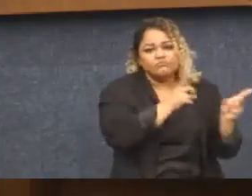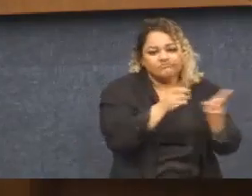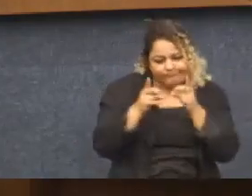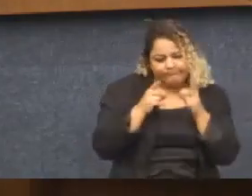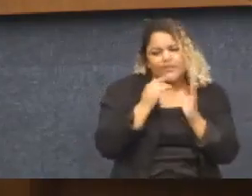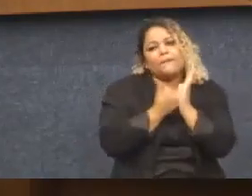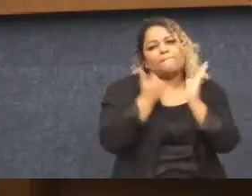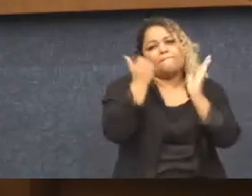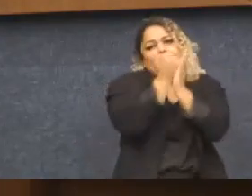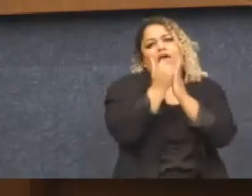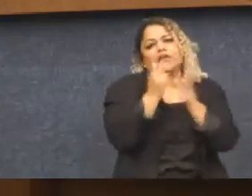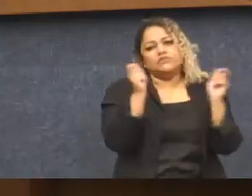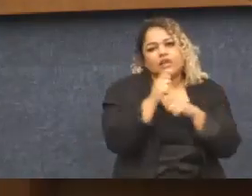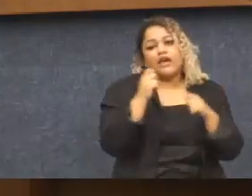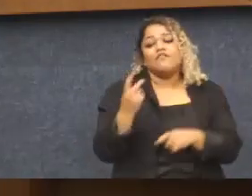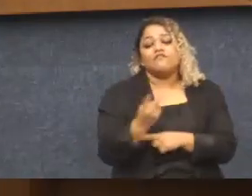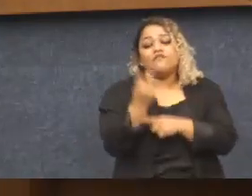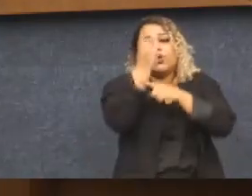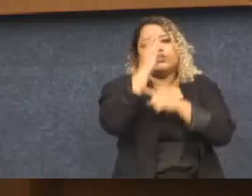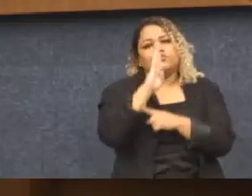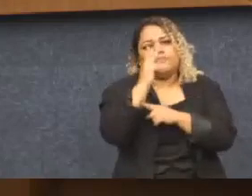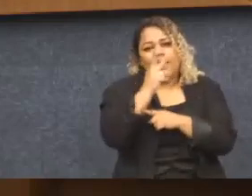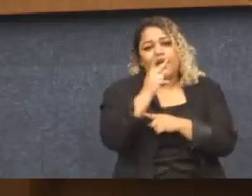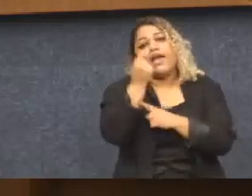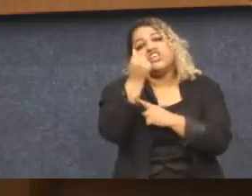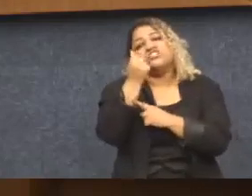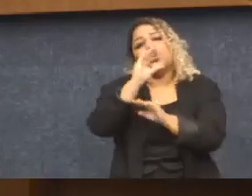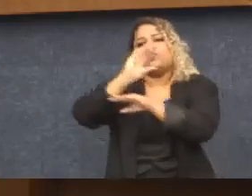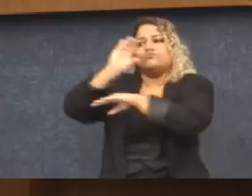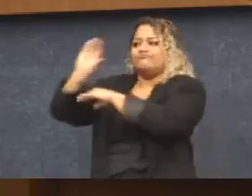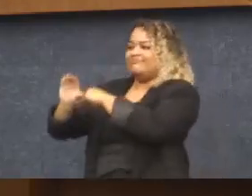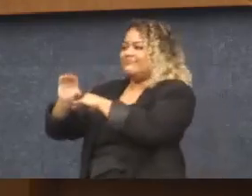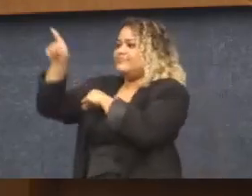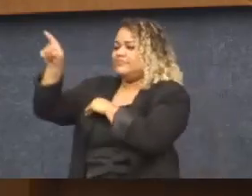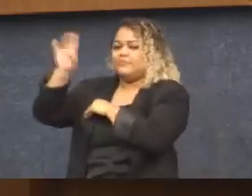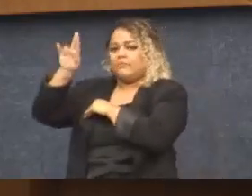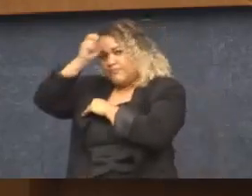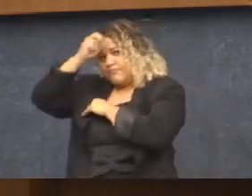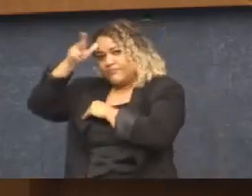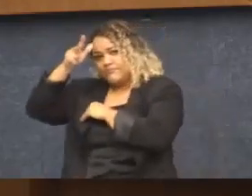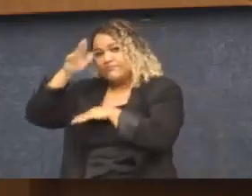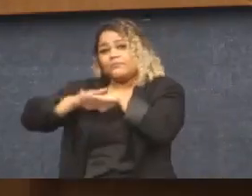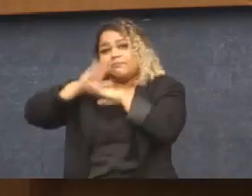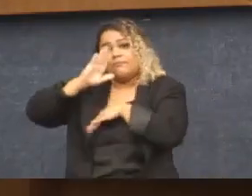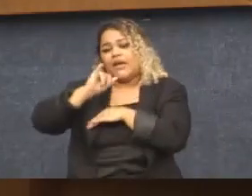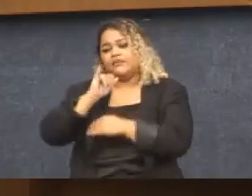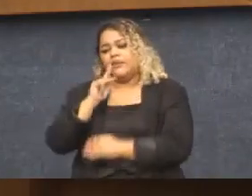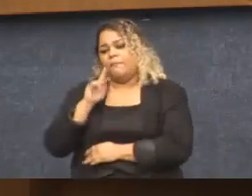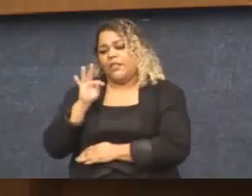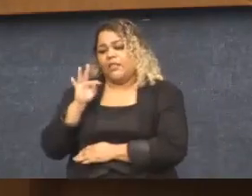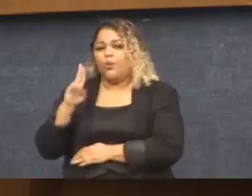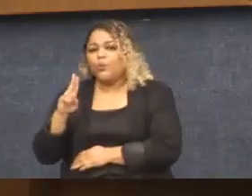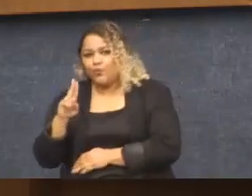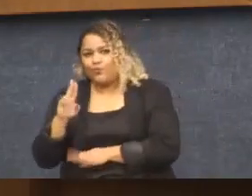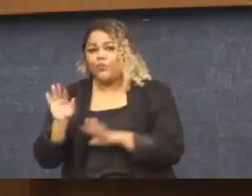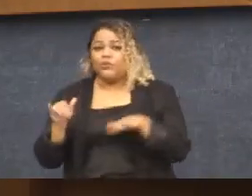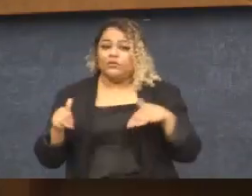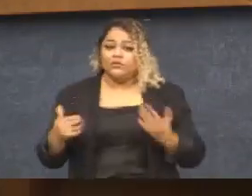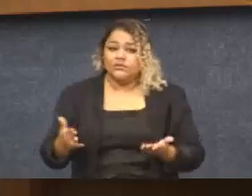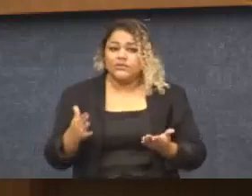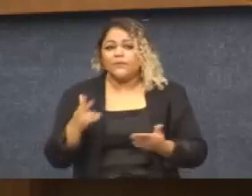nossa cidade, colocando dinheiro no caixa da prefeitura, mais arrecadação de IPTU. Então, muitas vezes, o olhar